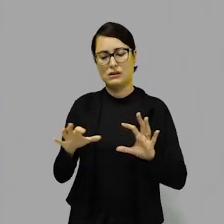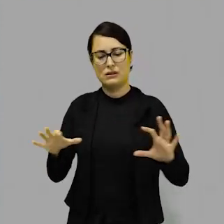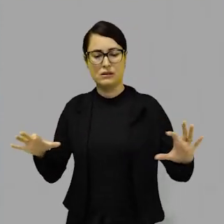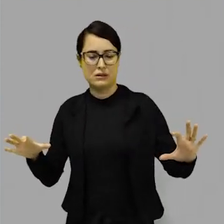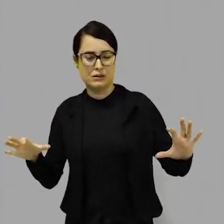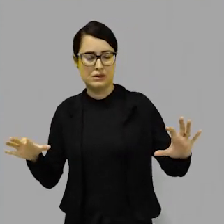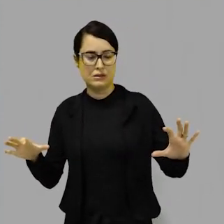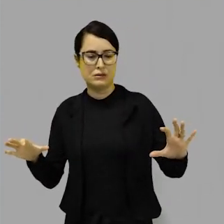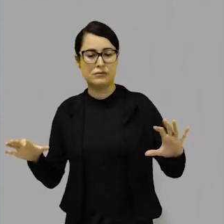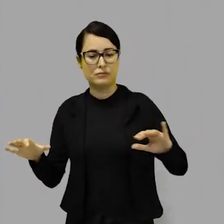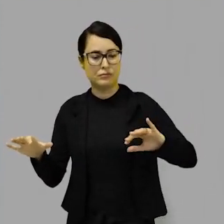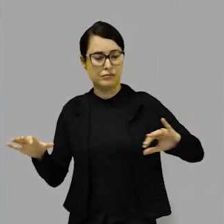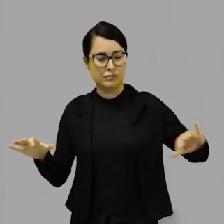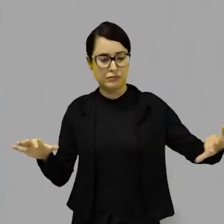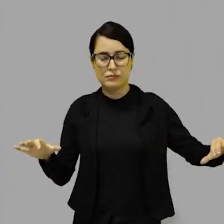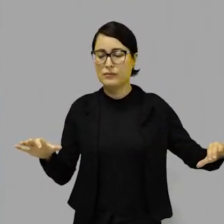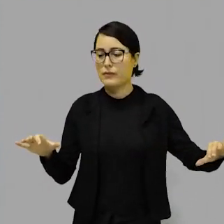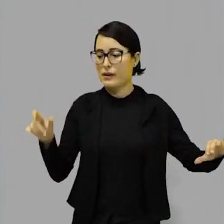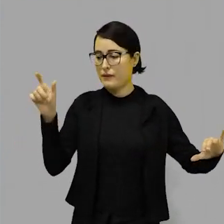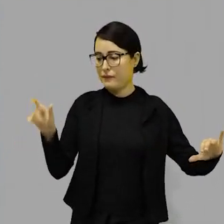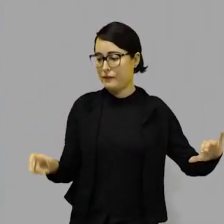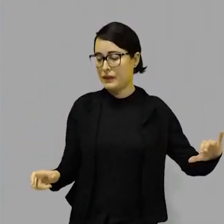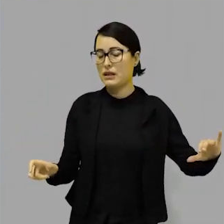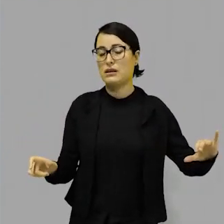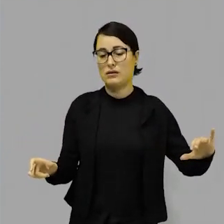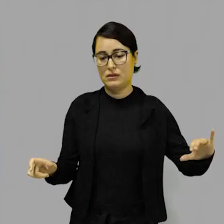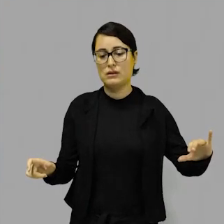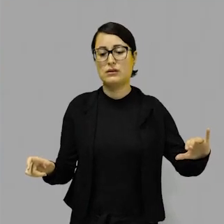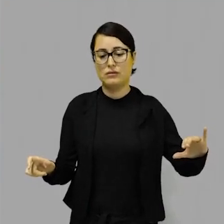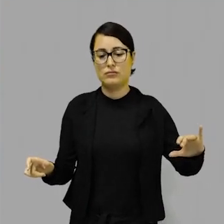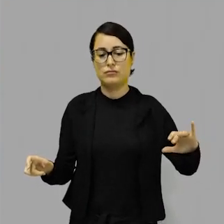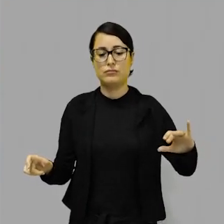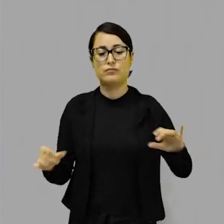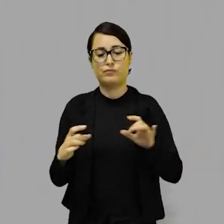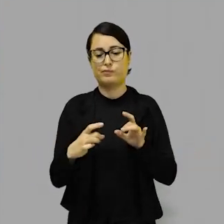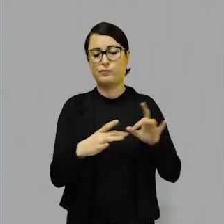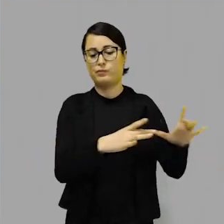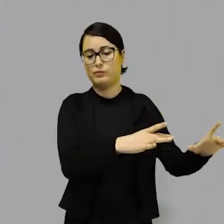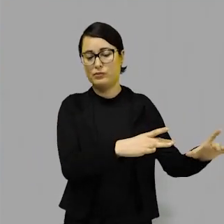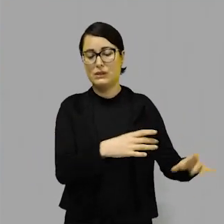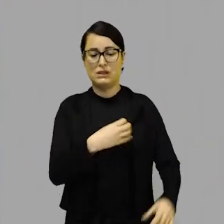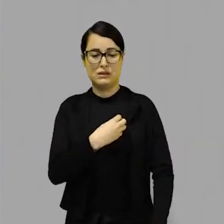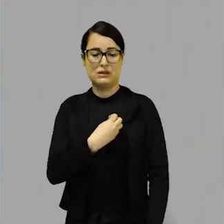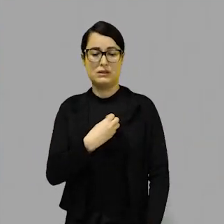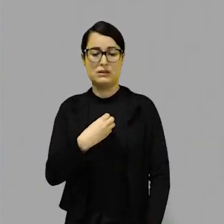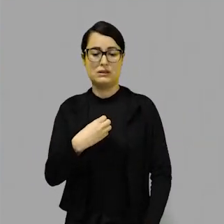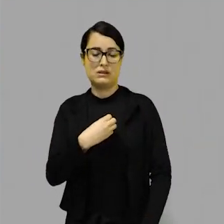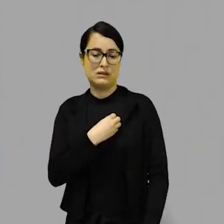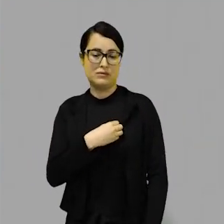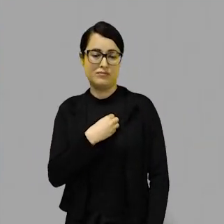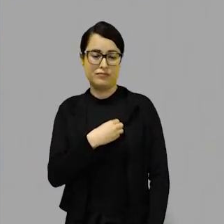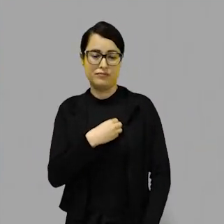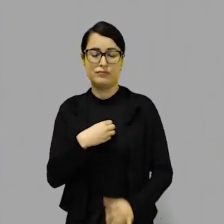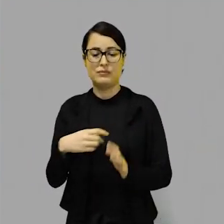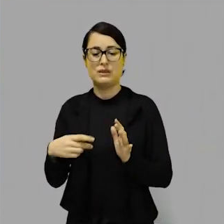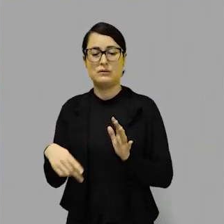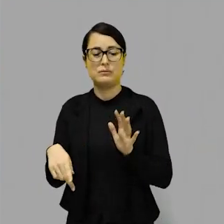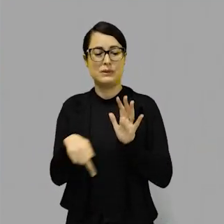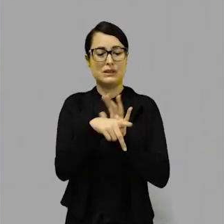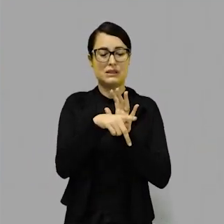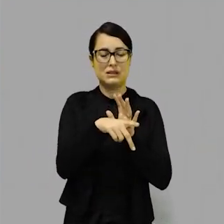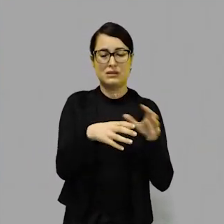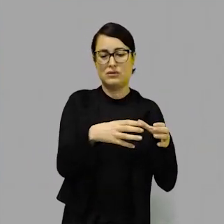pessoas. Então, de certa maneira, aquilo que é coletivo vai sendo abandonado. O sentimento de pertencimento ao grupo, o